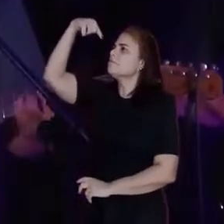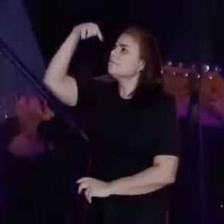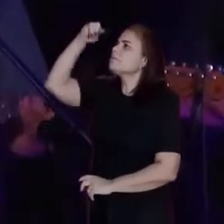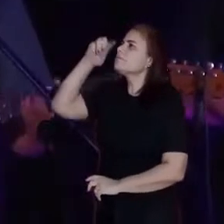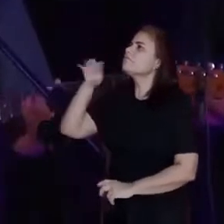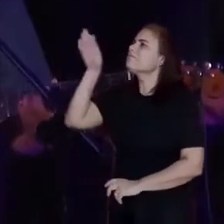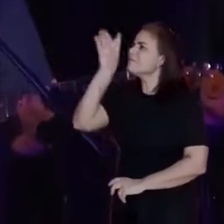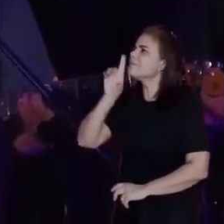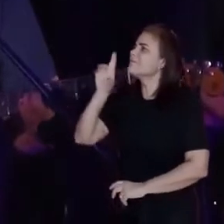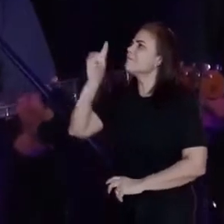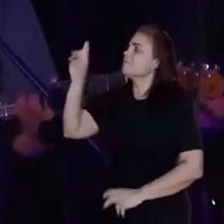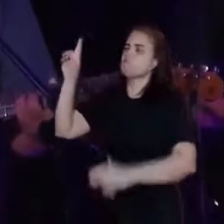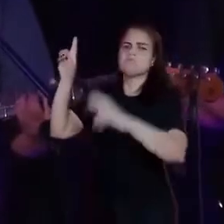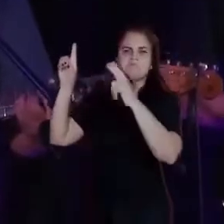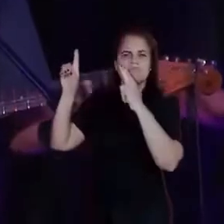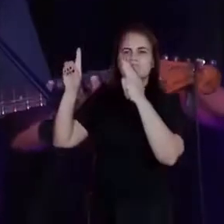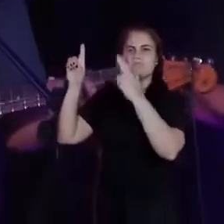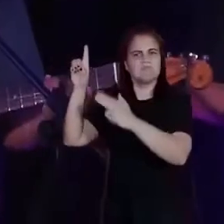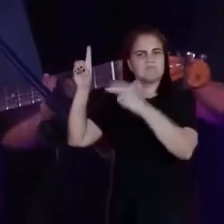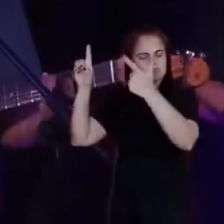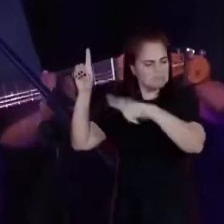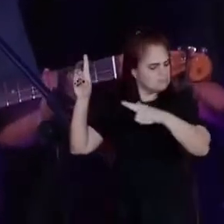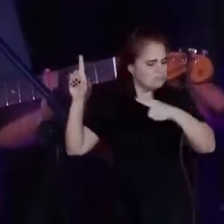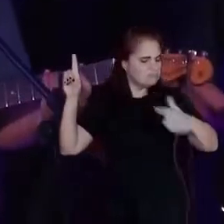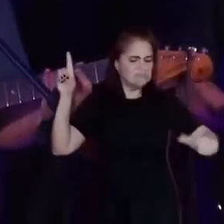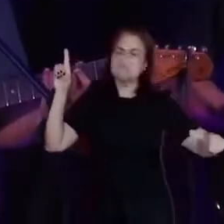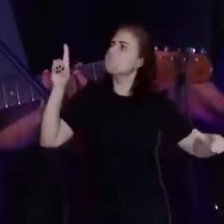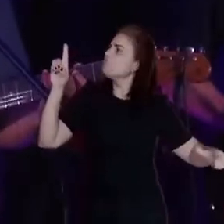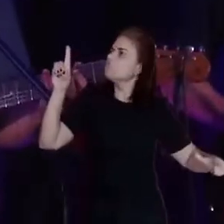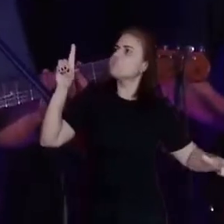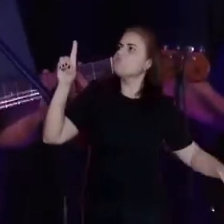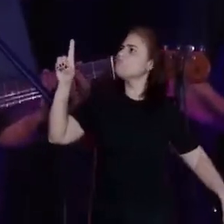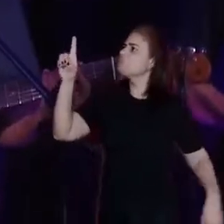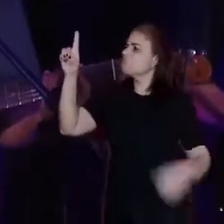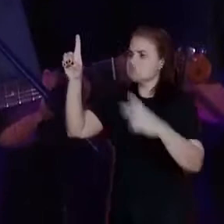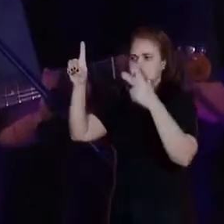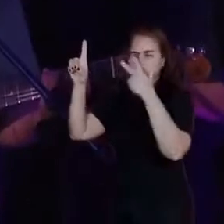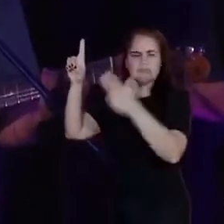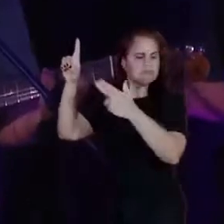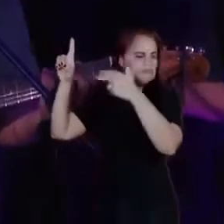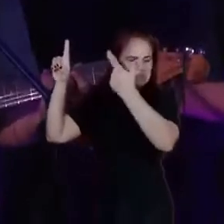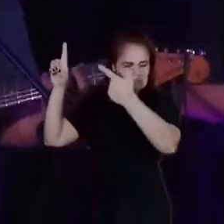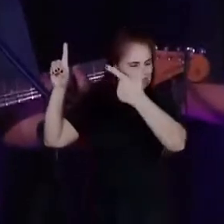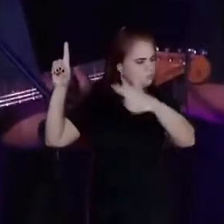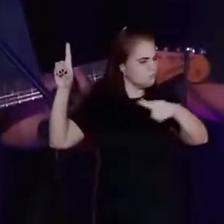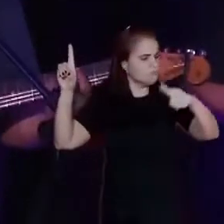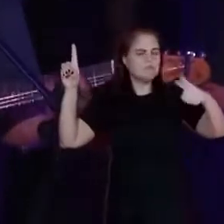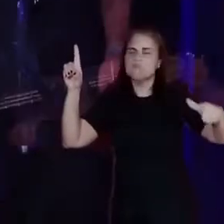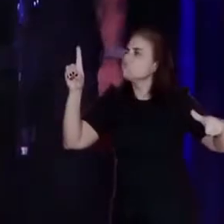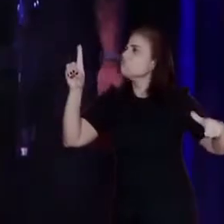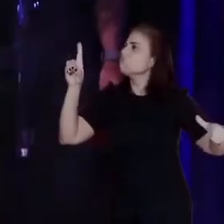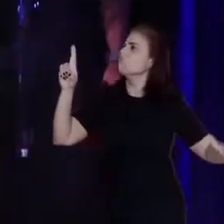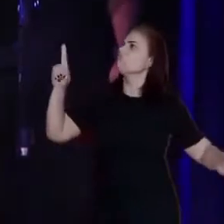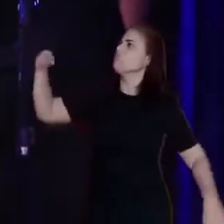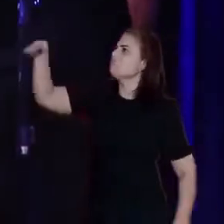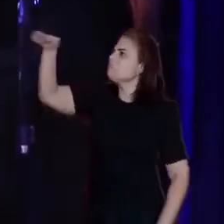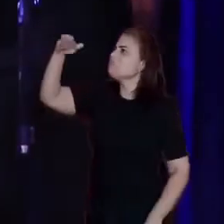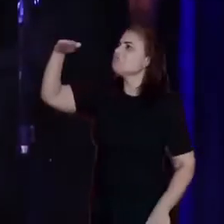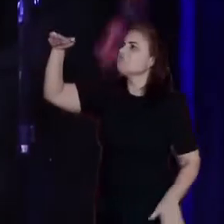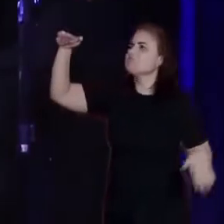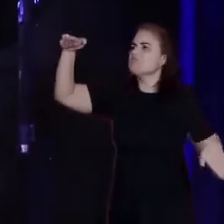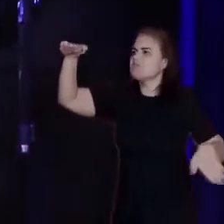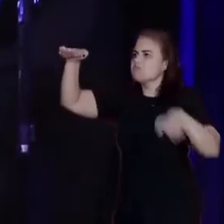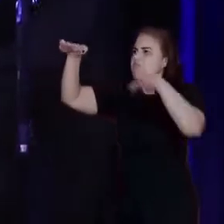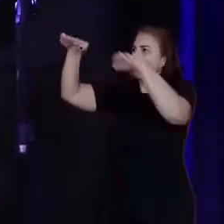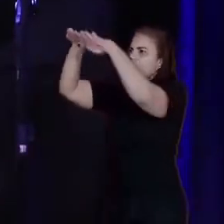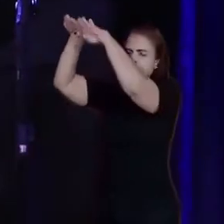não há outro como tu não há outro lombo cru